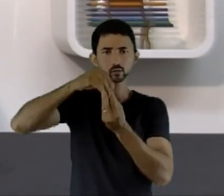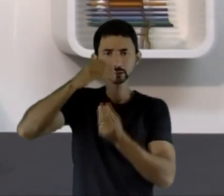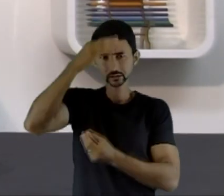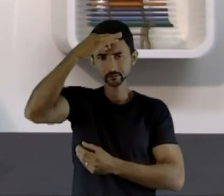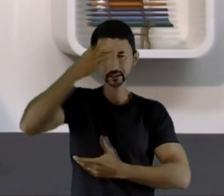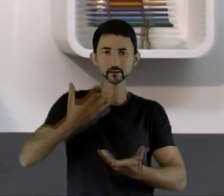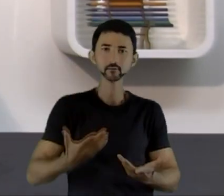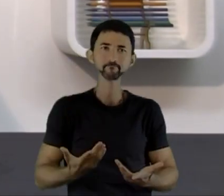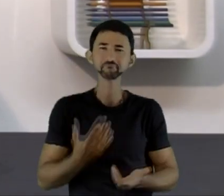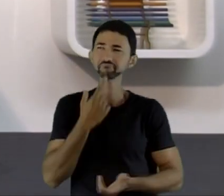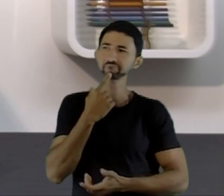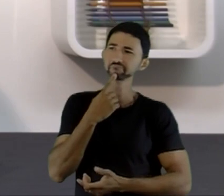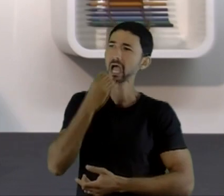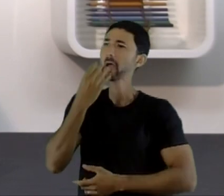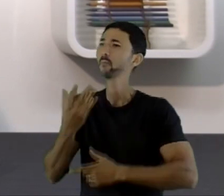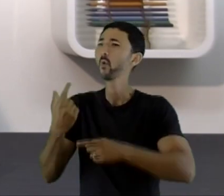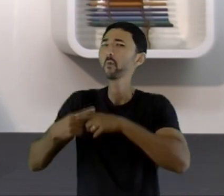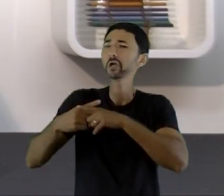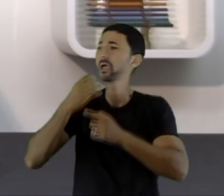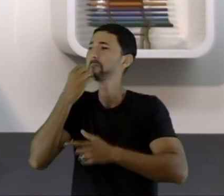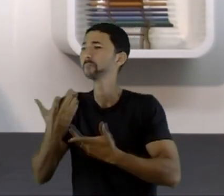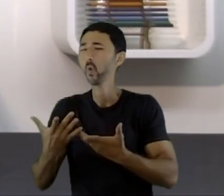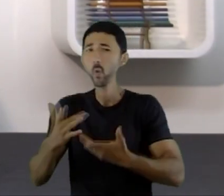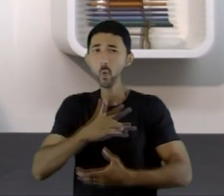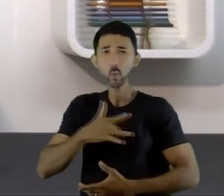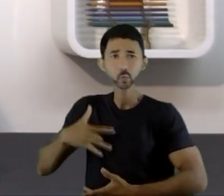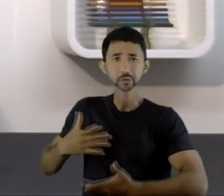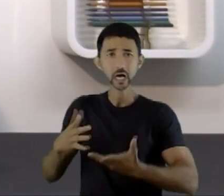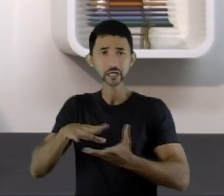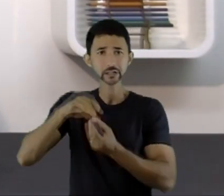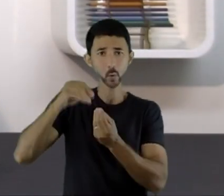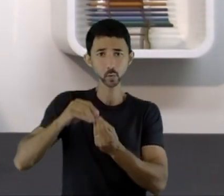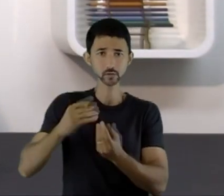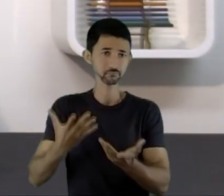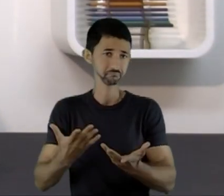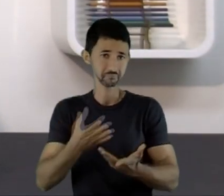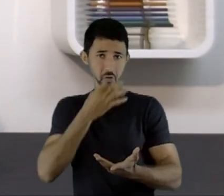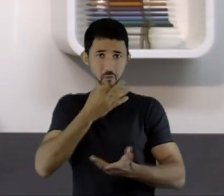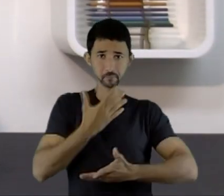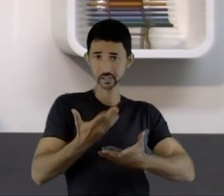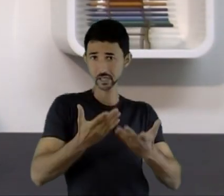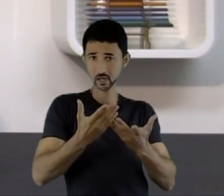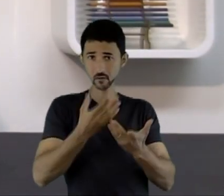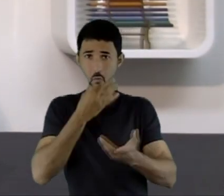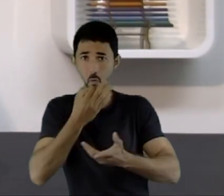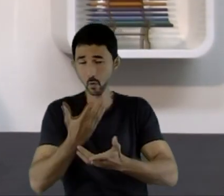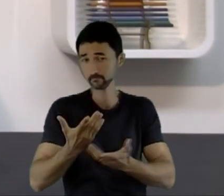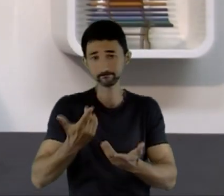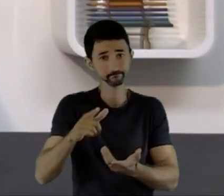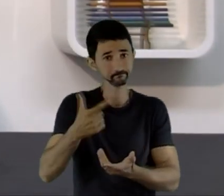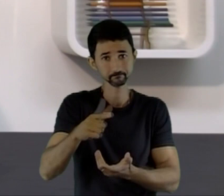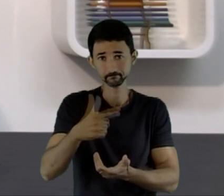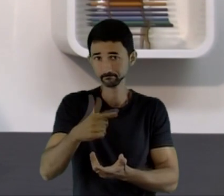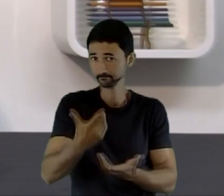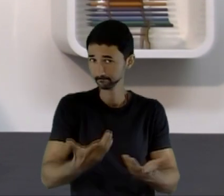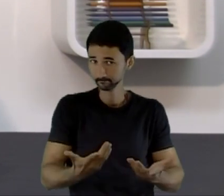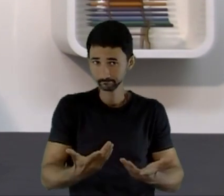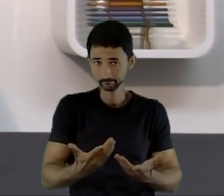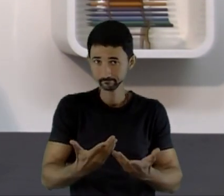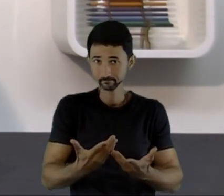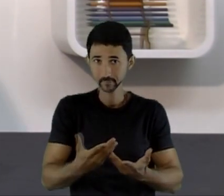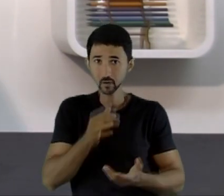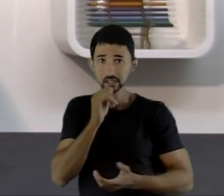dizer assim, é bom tratar porque é bom, porque você não está desenvolvendo a argumentação aí. E isso não se